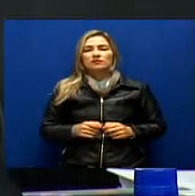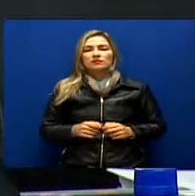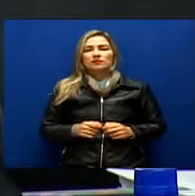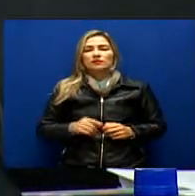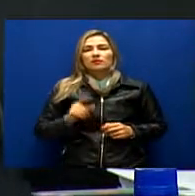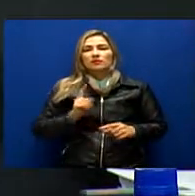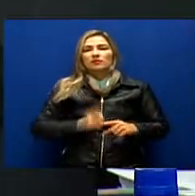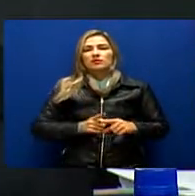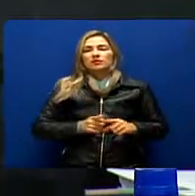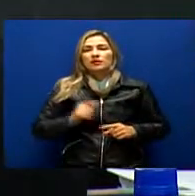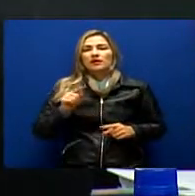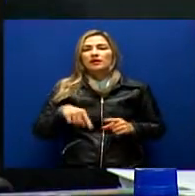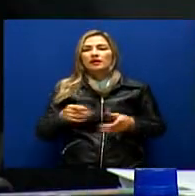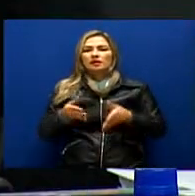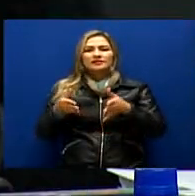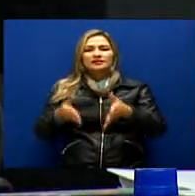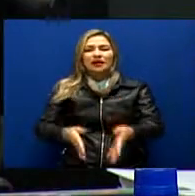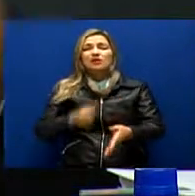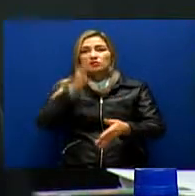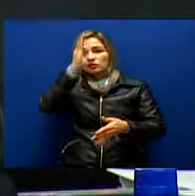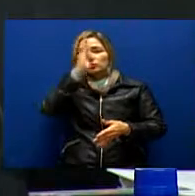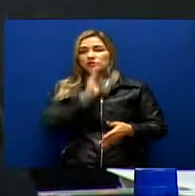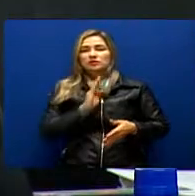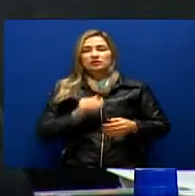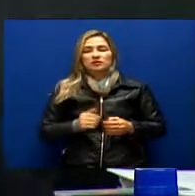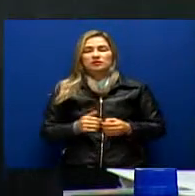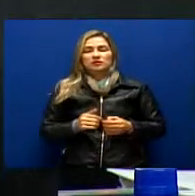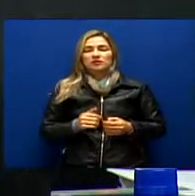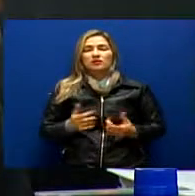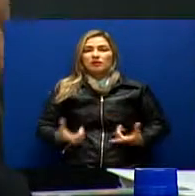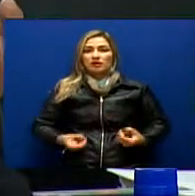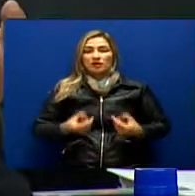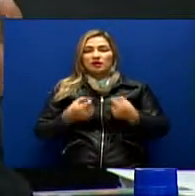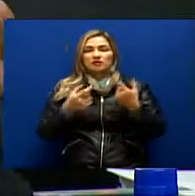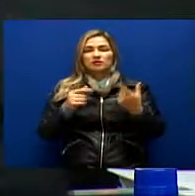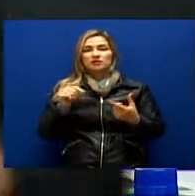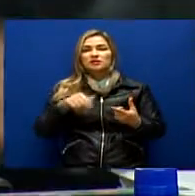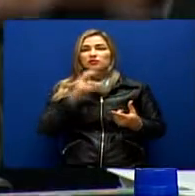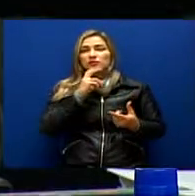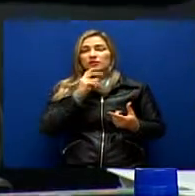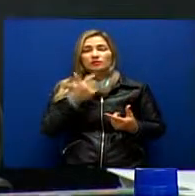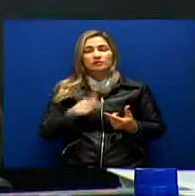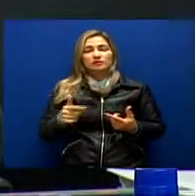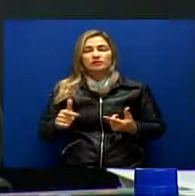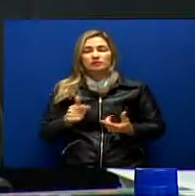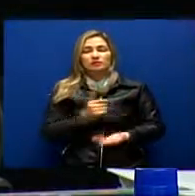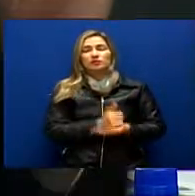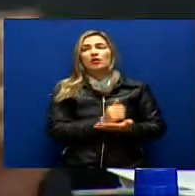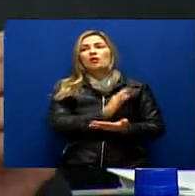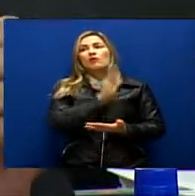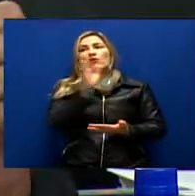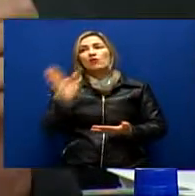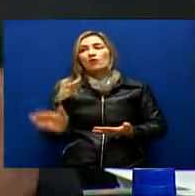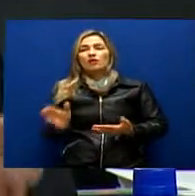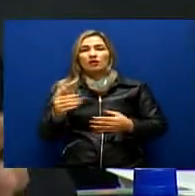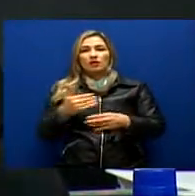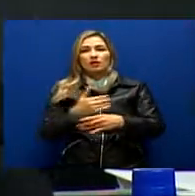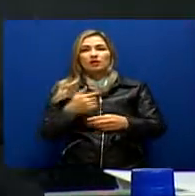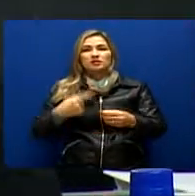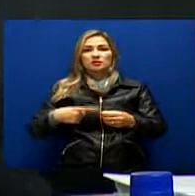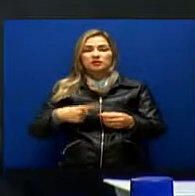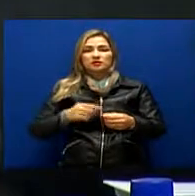desempregados, o casal. E ele foi fazer um tratamento de câncer e aqui em Sorocaba não tinha. Então mandaram para Barueri.